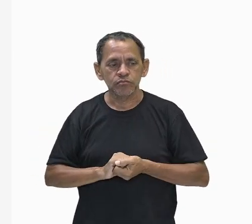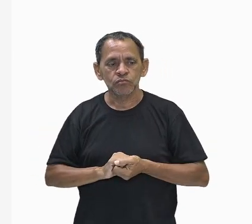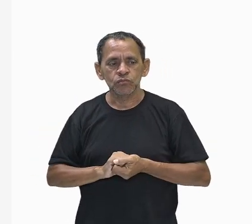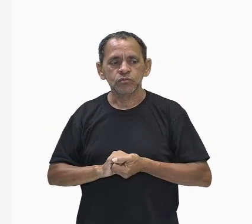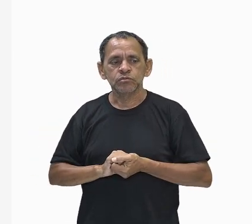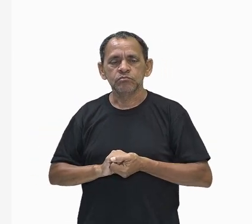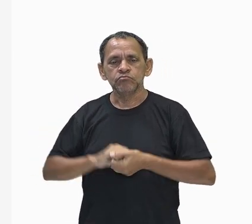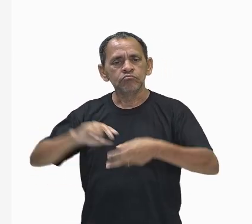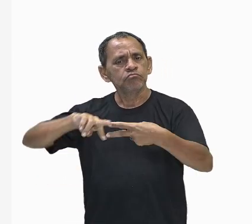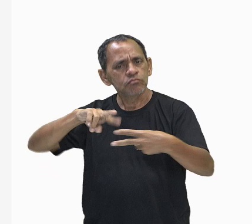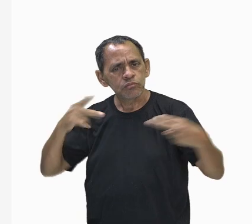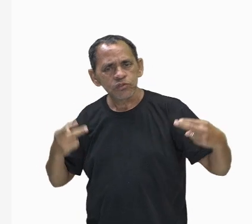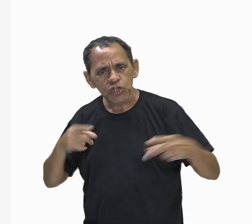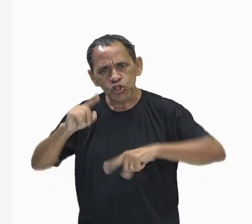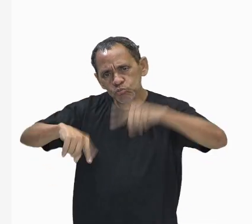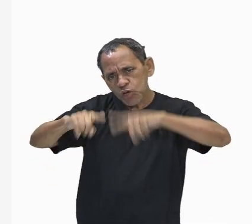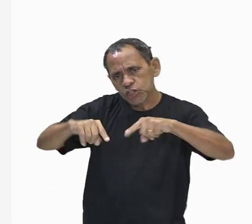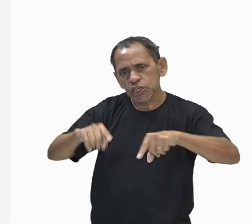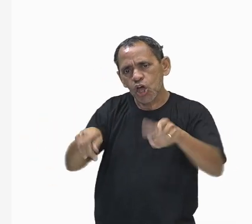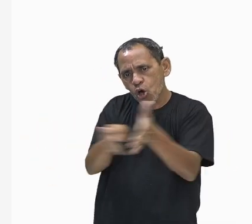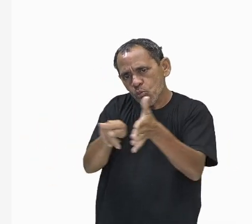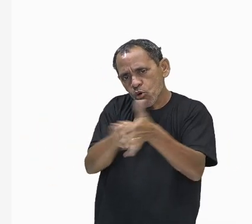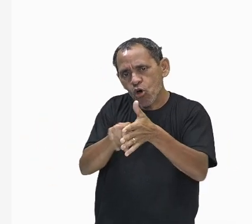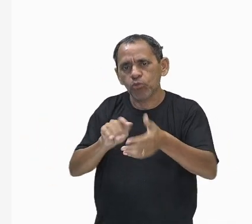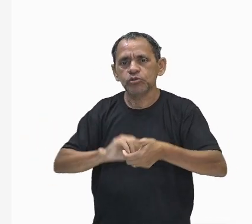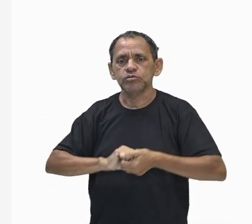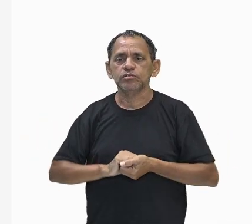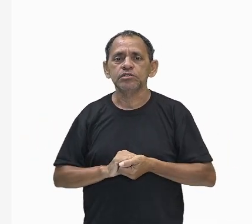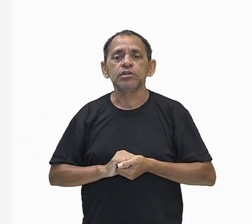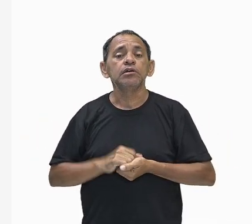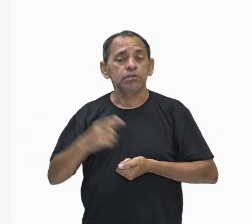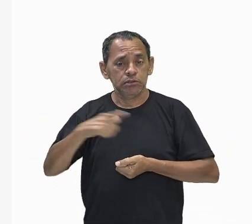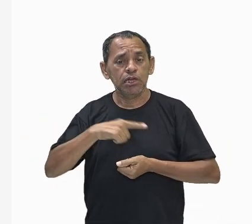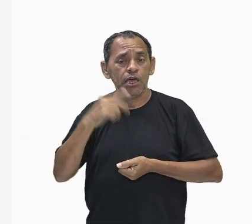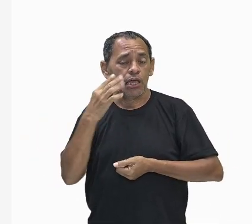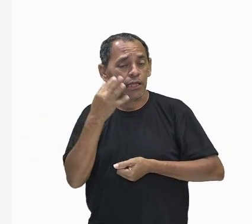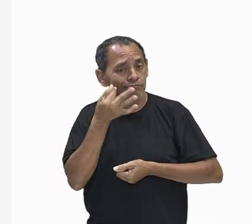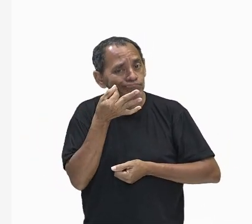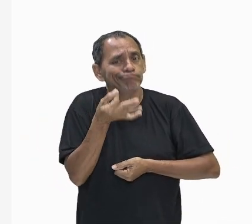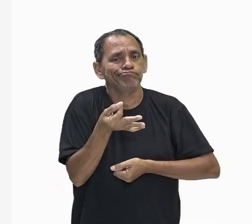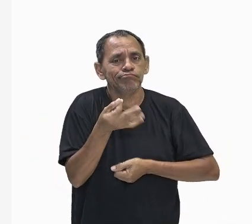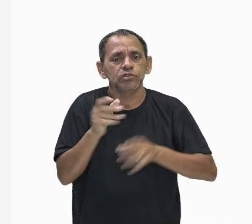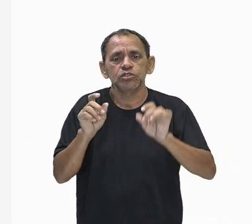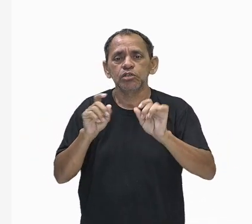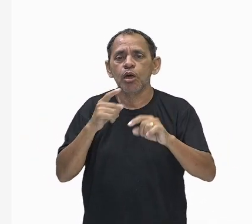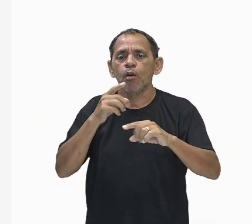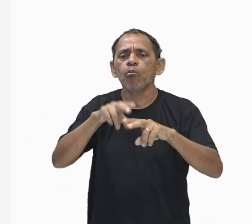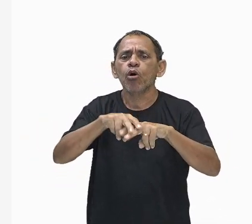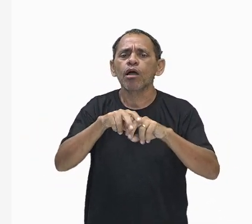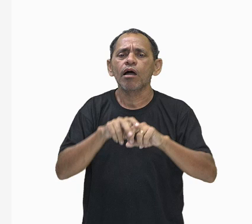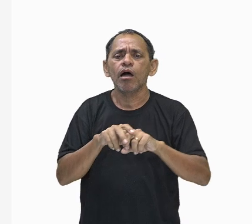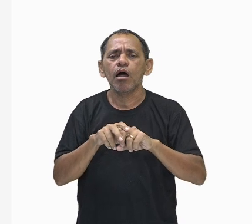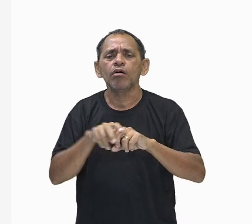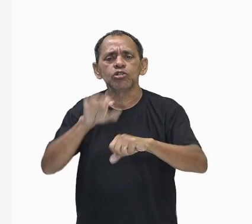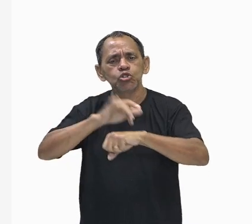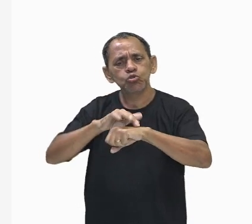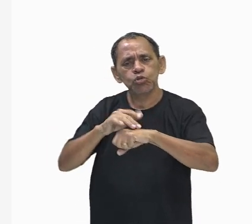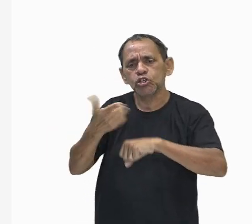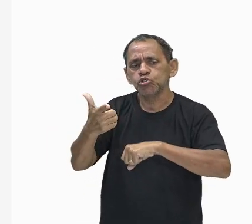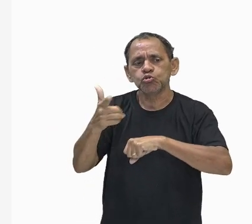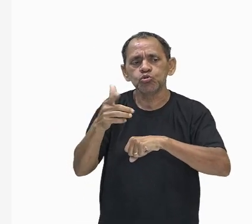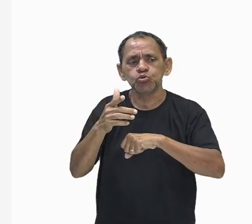doenças, há um certo interesse por causa das doenças que ainda não têm cura, que